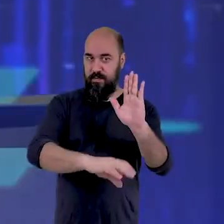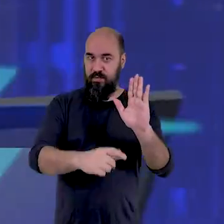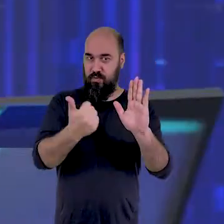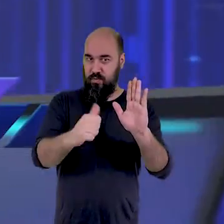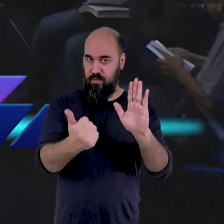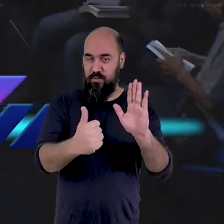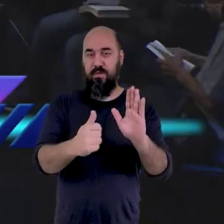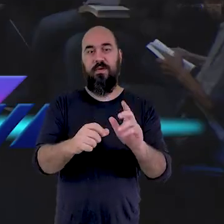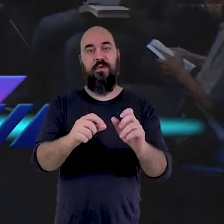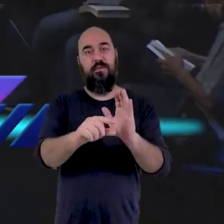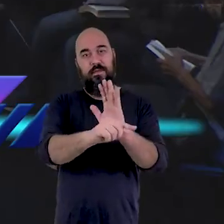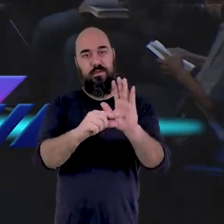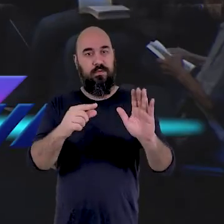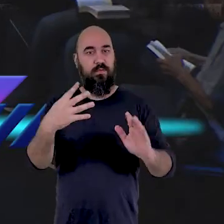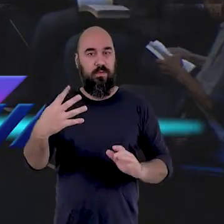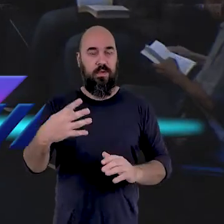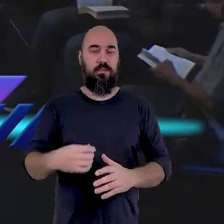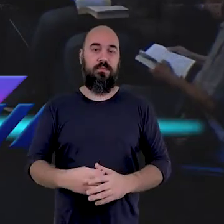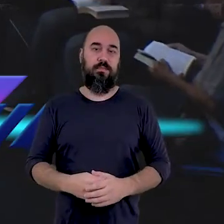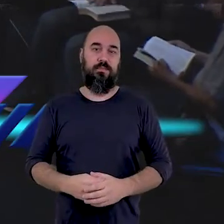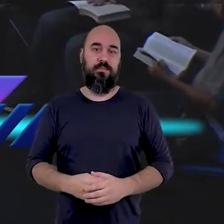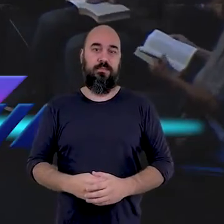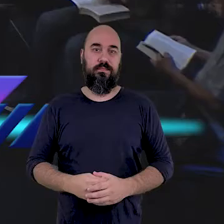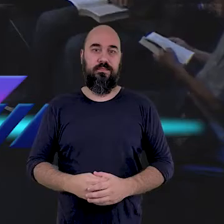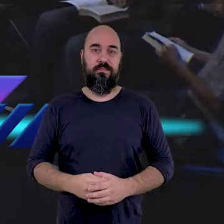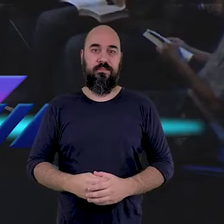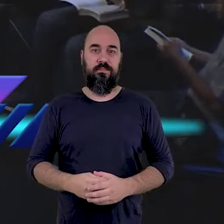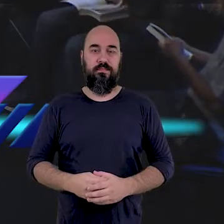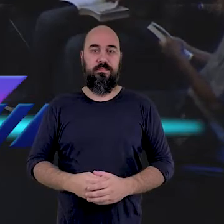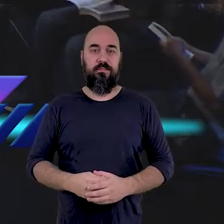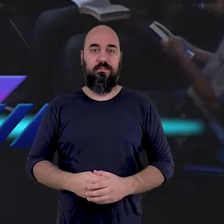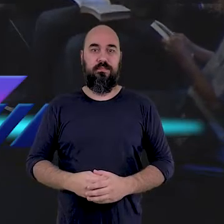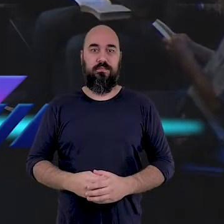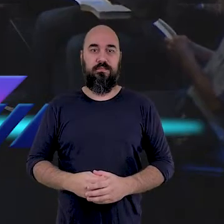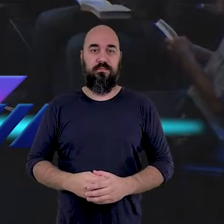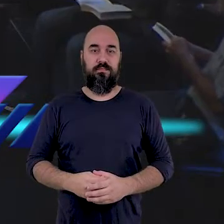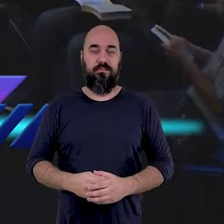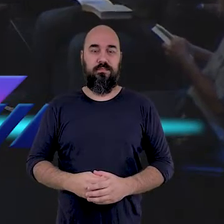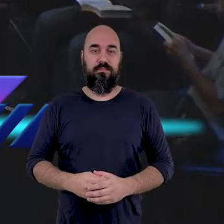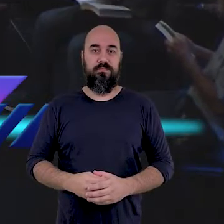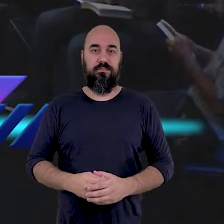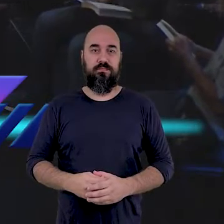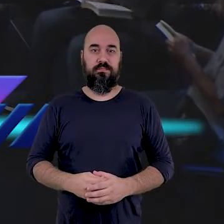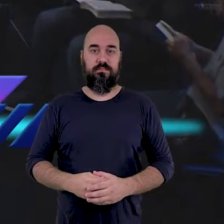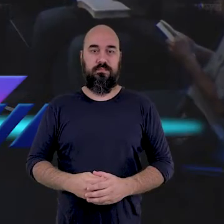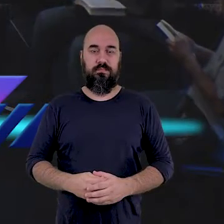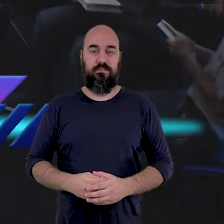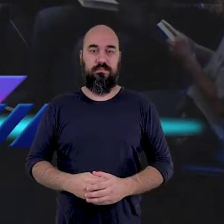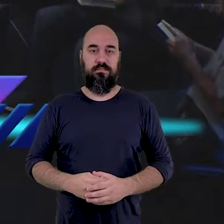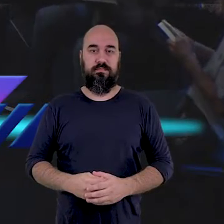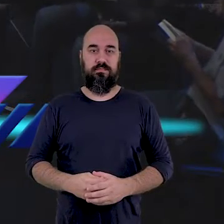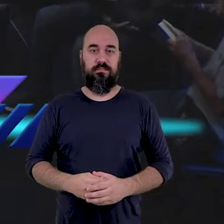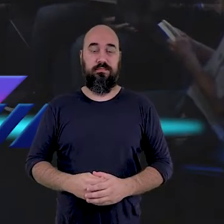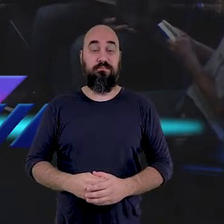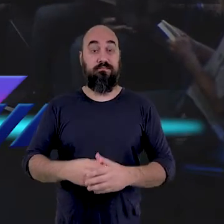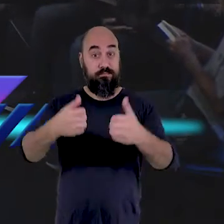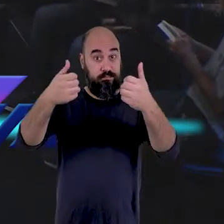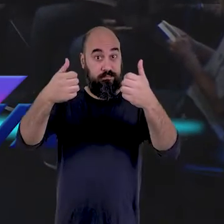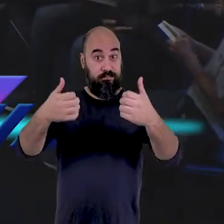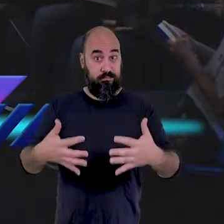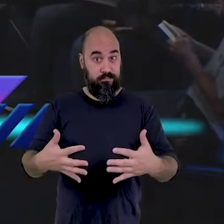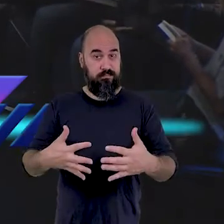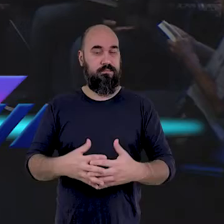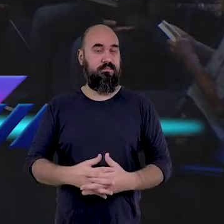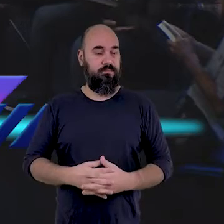11 e vamos no versículo 4. Estou chegando aqui já no 11:4. Diz